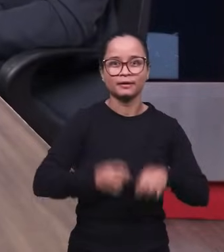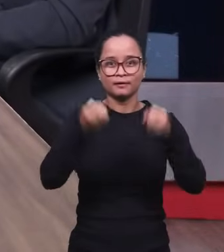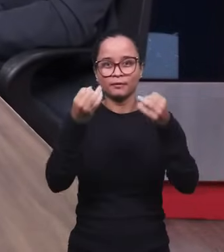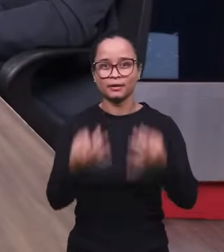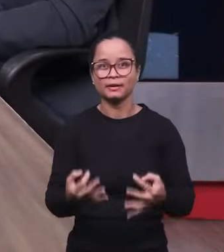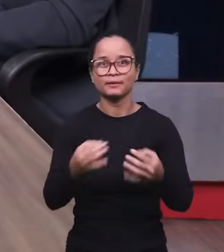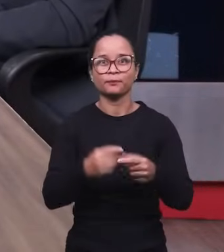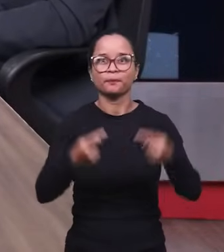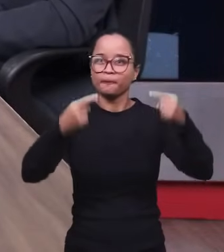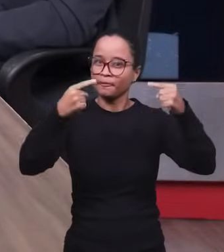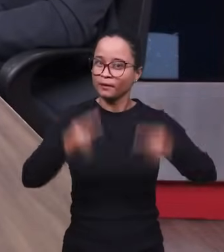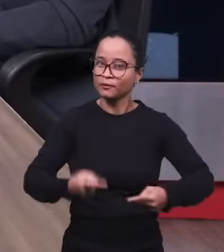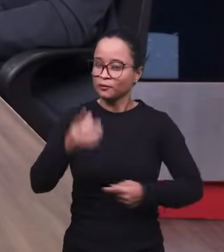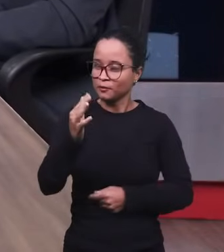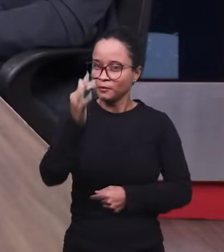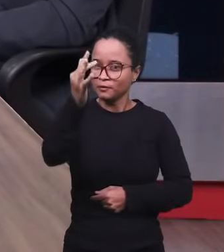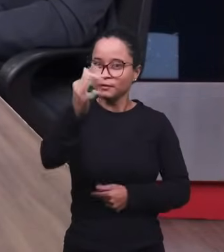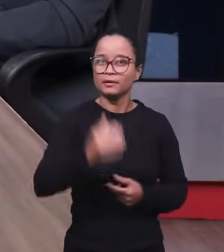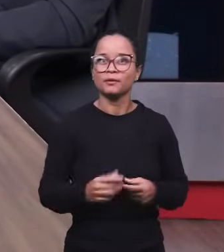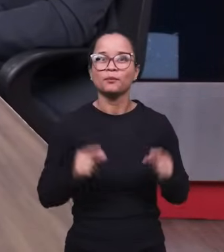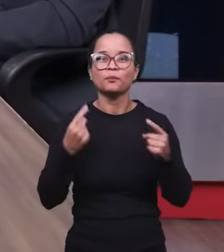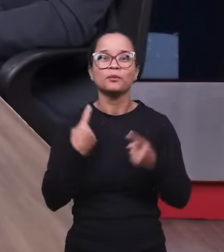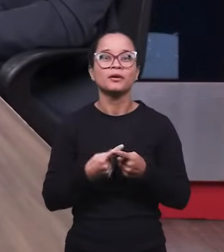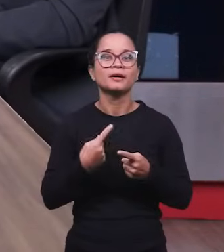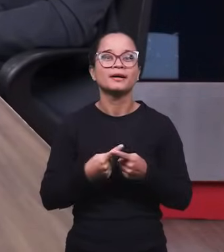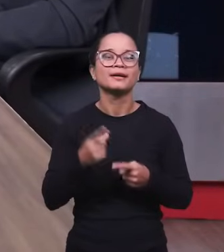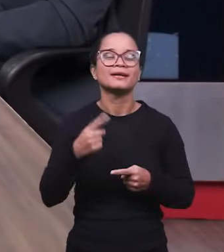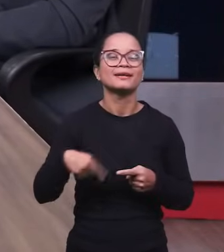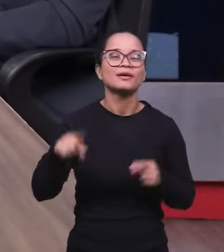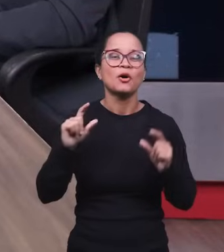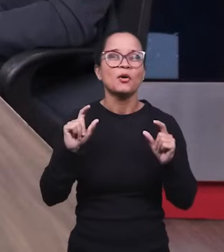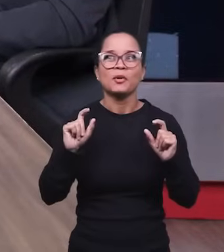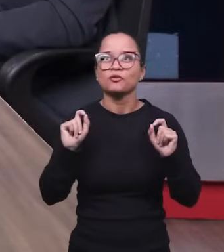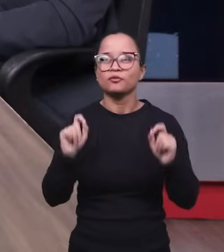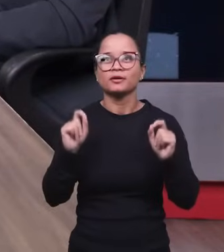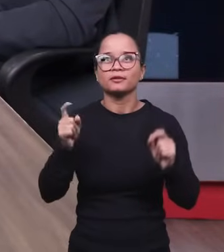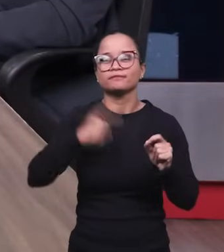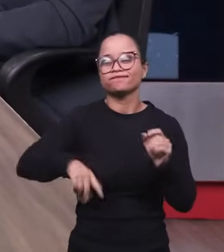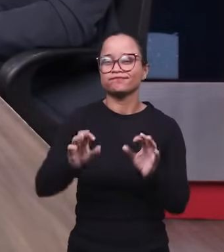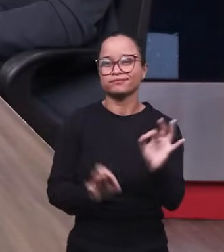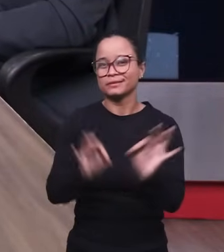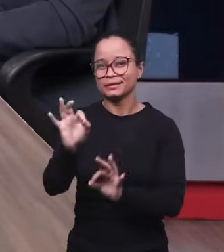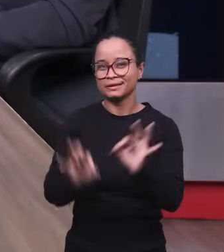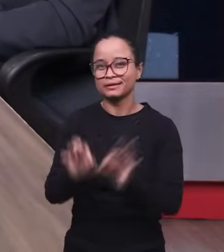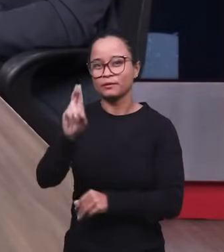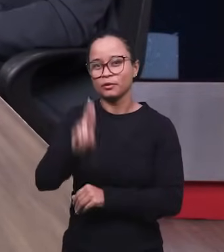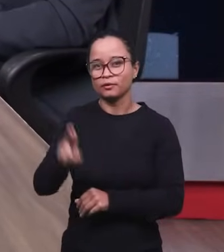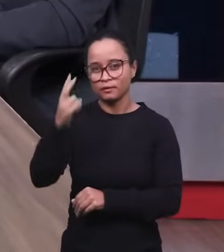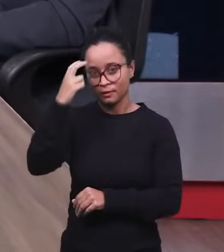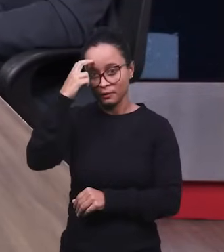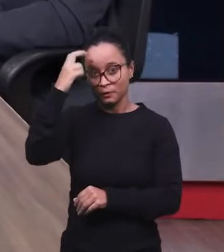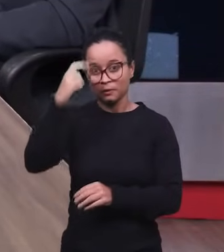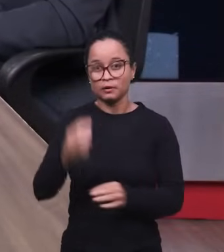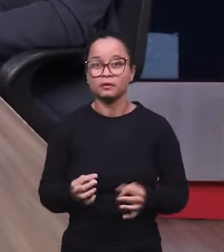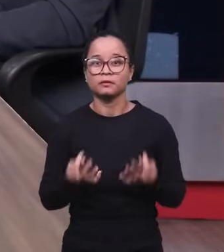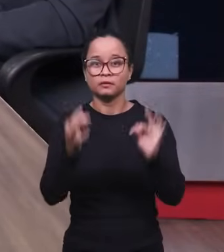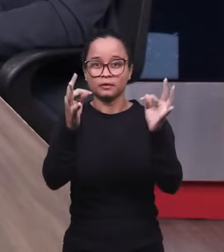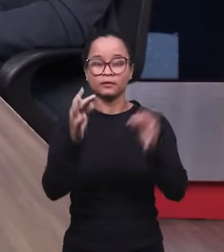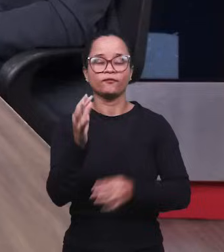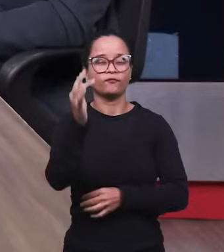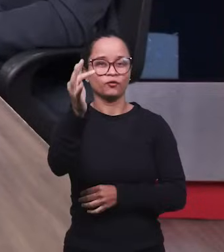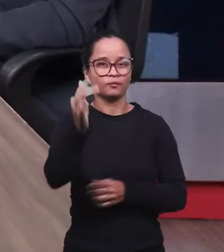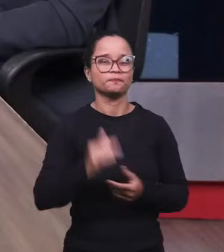esse assunto quando falarmos a respeito dos nossos desafios para o futuro. O que é que nós planejamos fazer com relação ao uso da